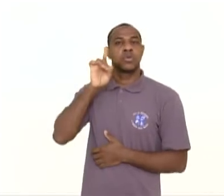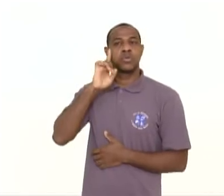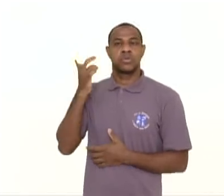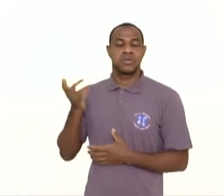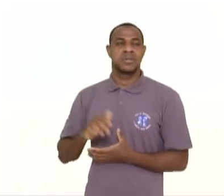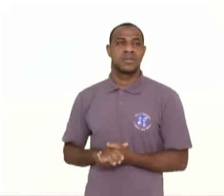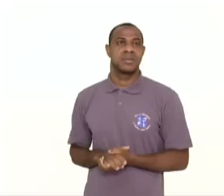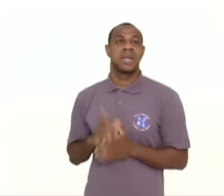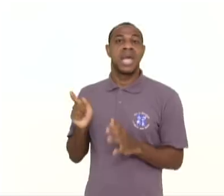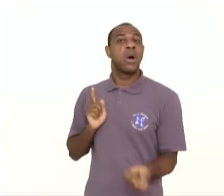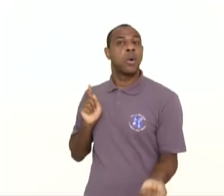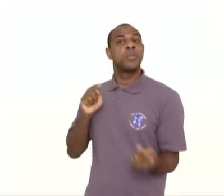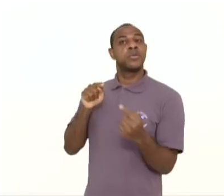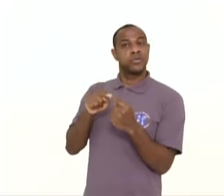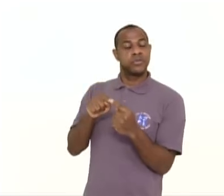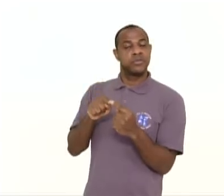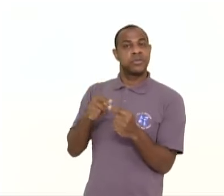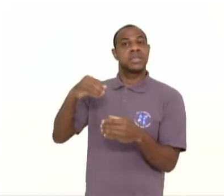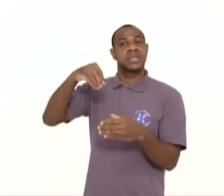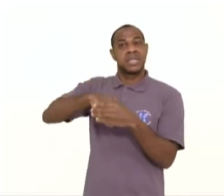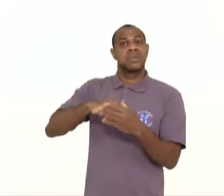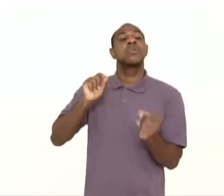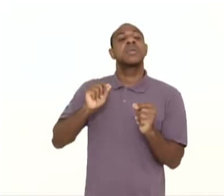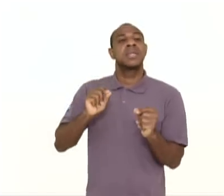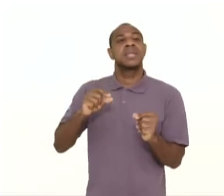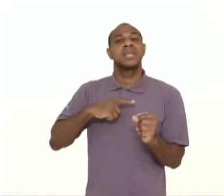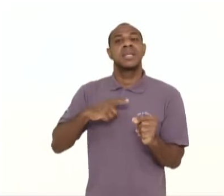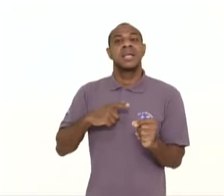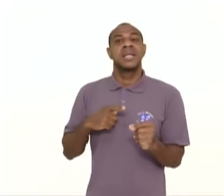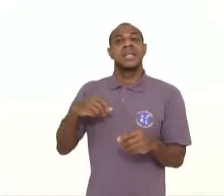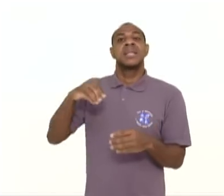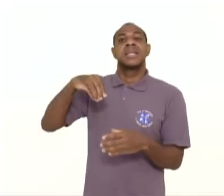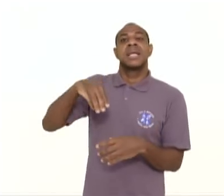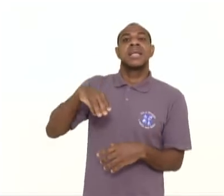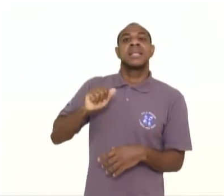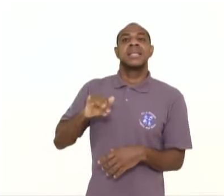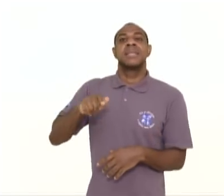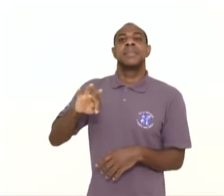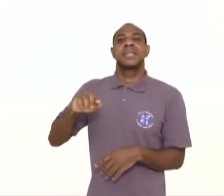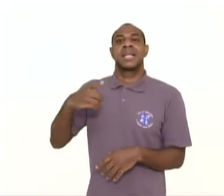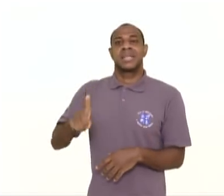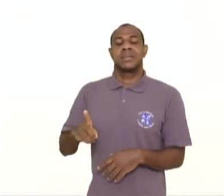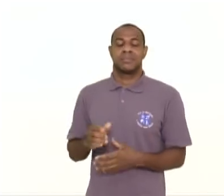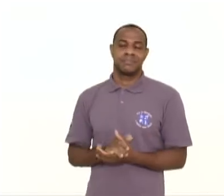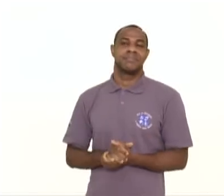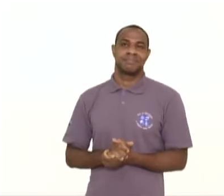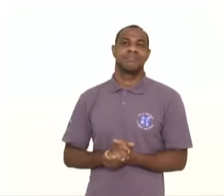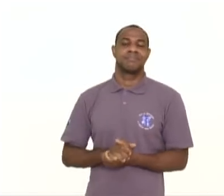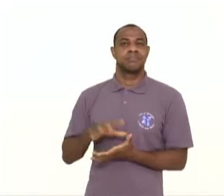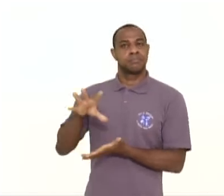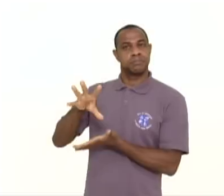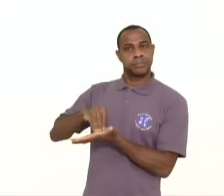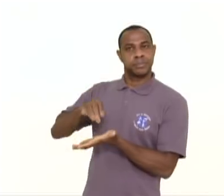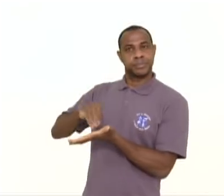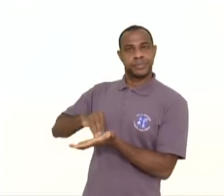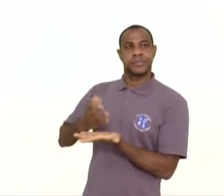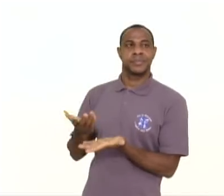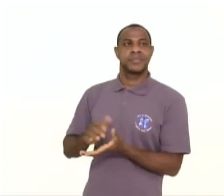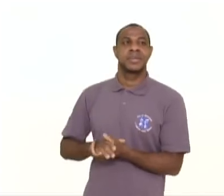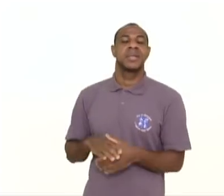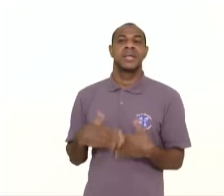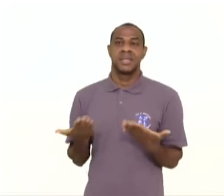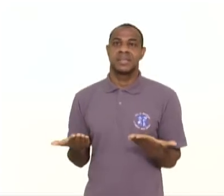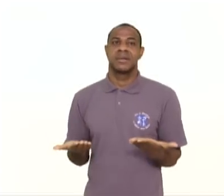todos objetivos que são trabalhados, que são buscados através do jogo da imitação, né? Então, o jogo da imitação